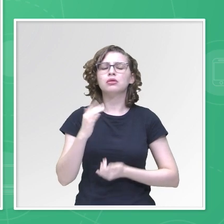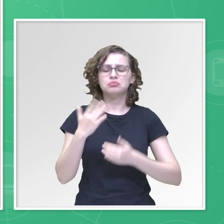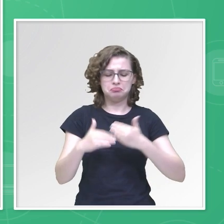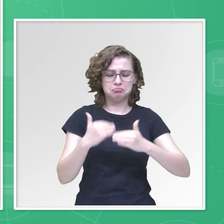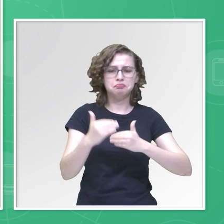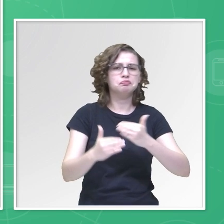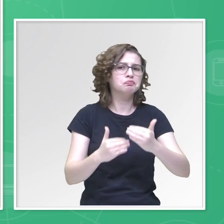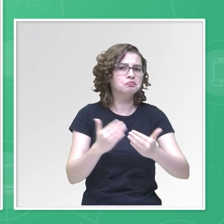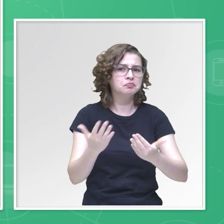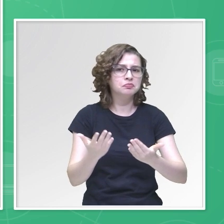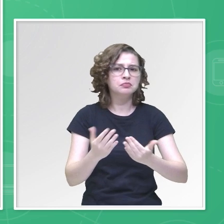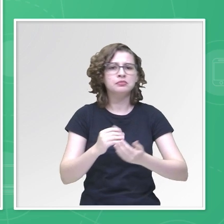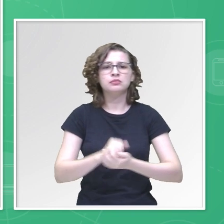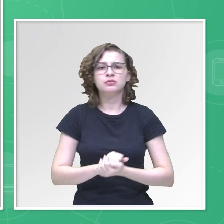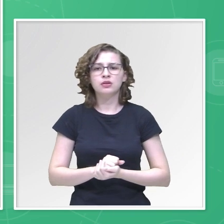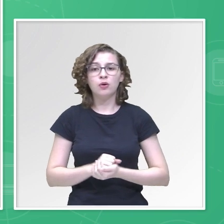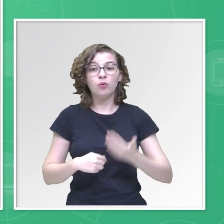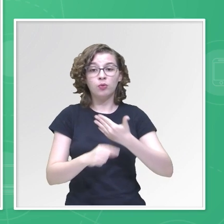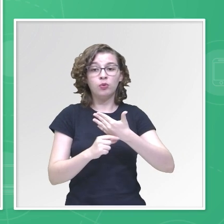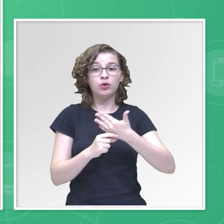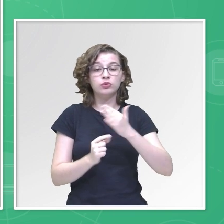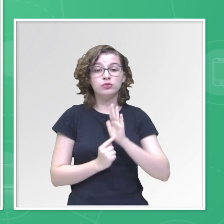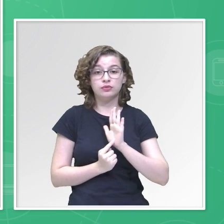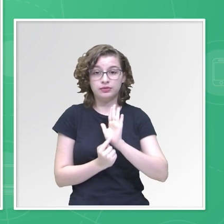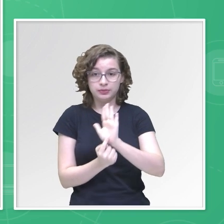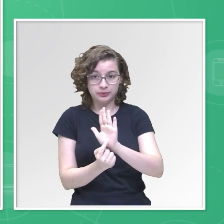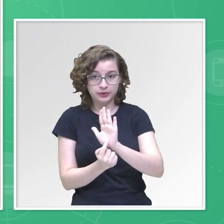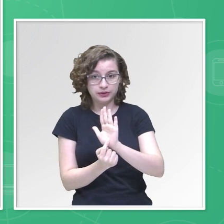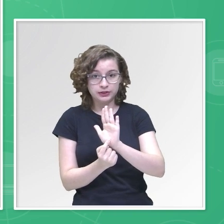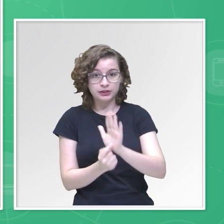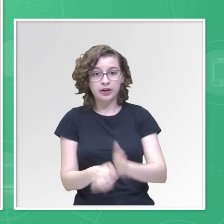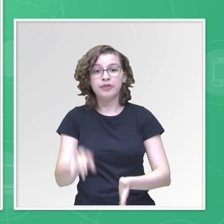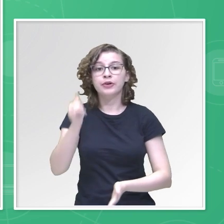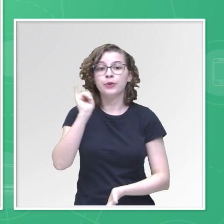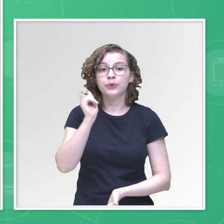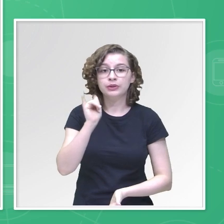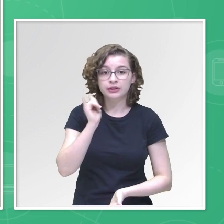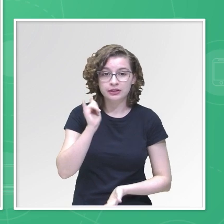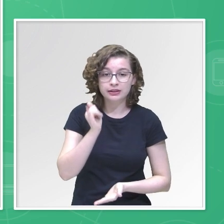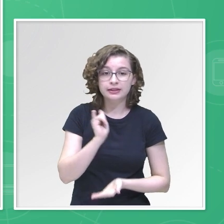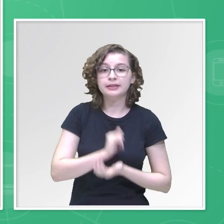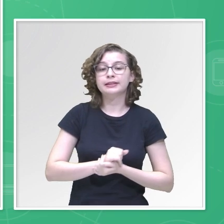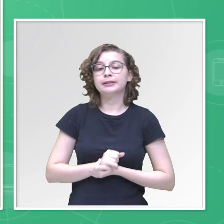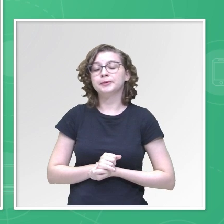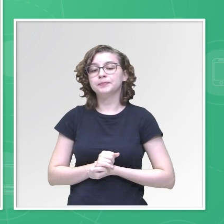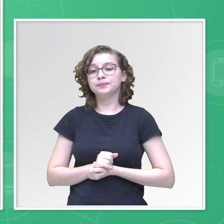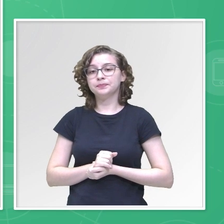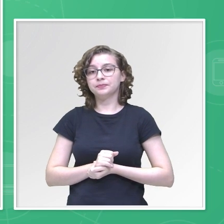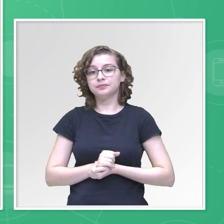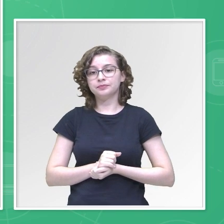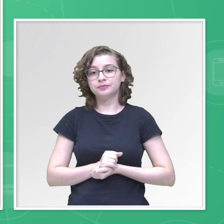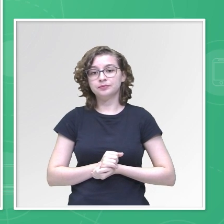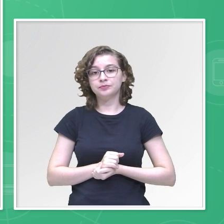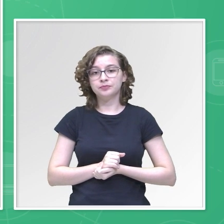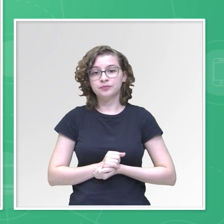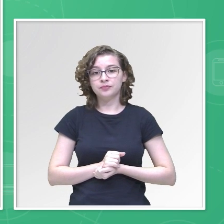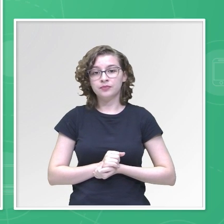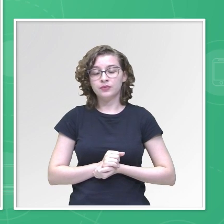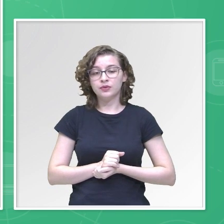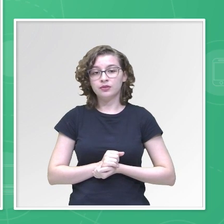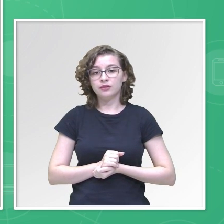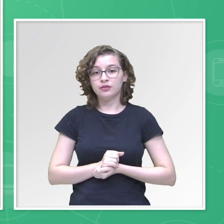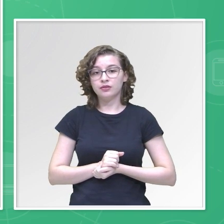aqui não é o autor vai expor vai narrar vai conta ao narrador vai contar